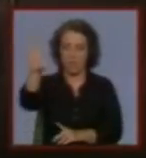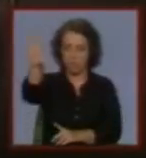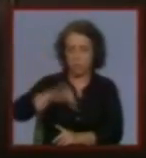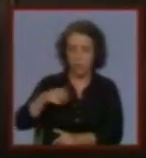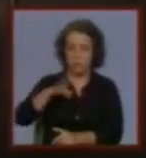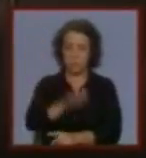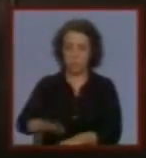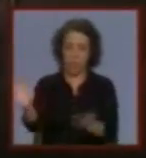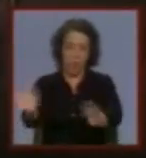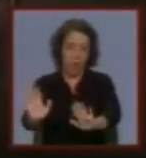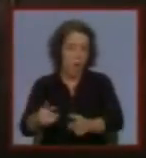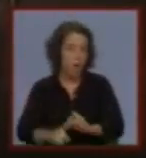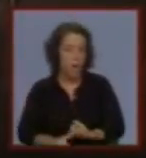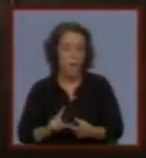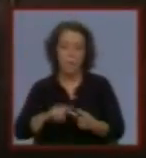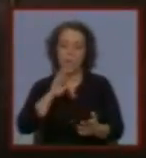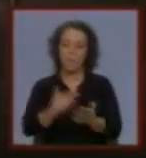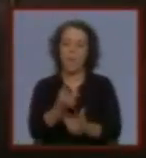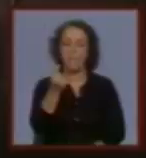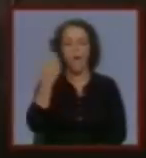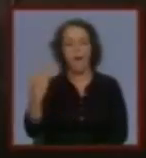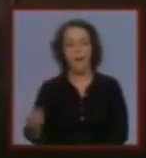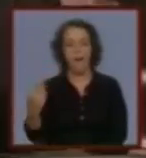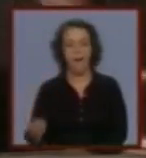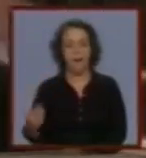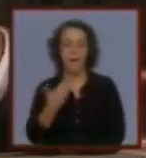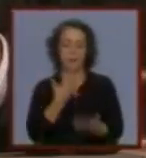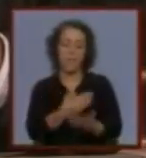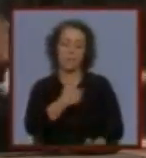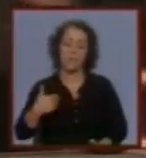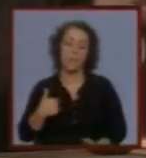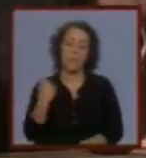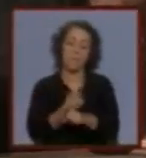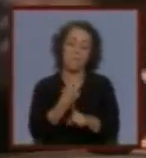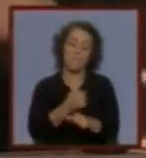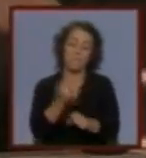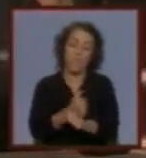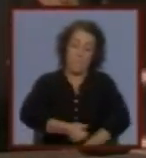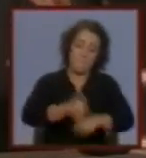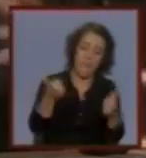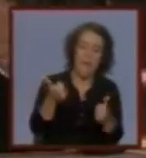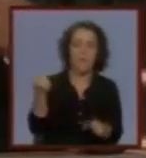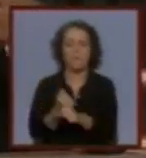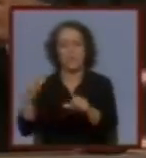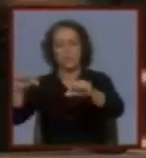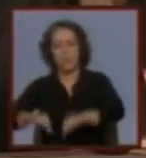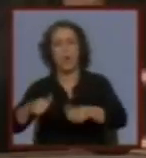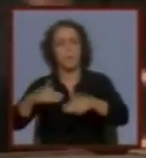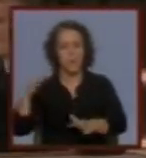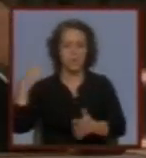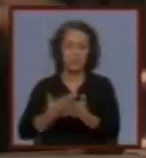estrangeiro para que tenhamos sempre fundos para que o nosso sistema de saúde às vezes funciona melhor outra vez pior mas que tenho orado muito